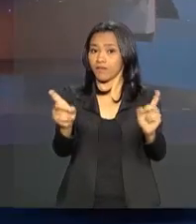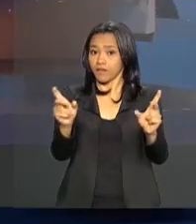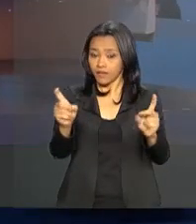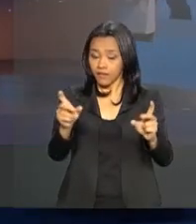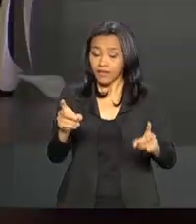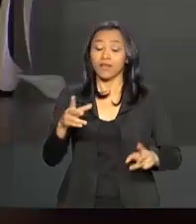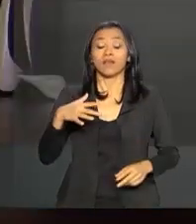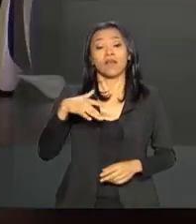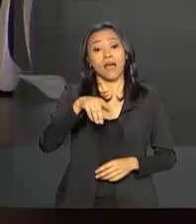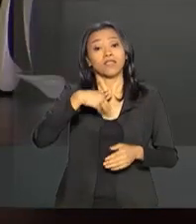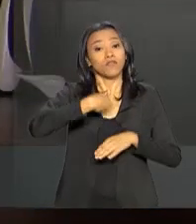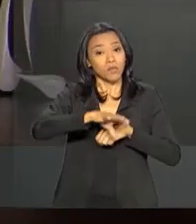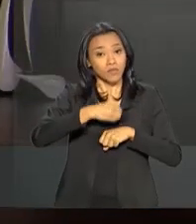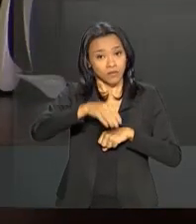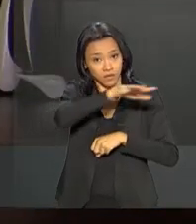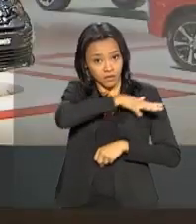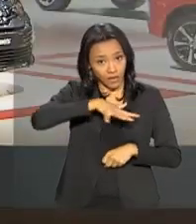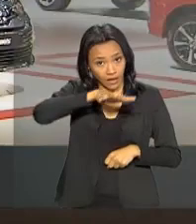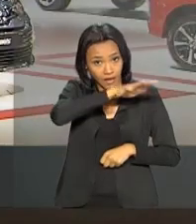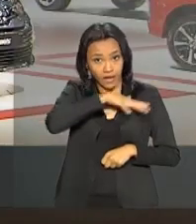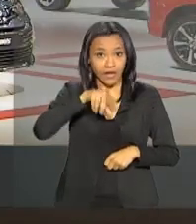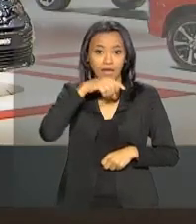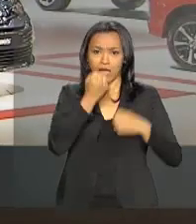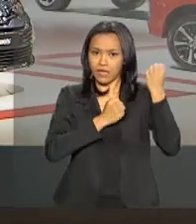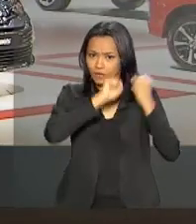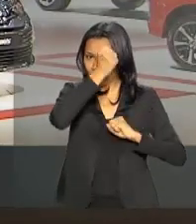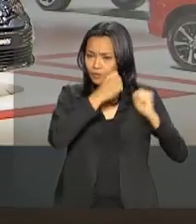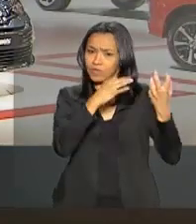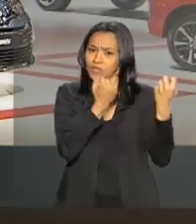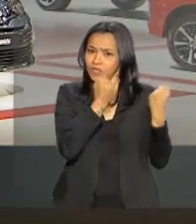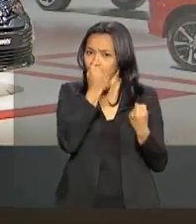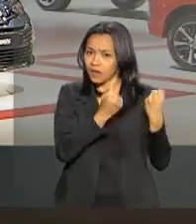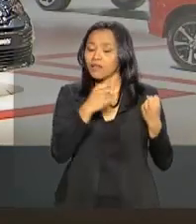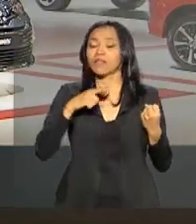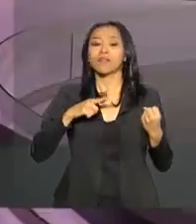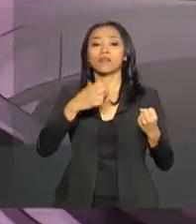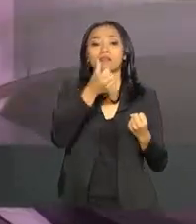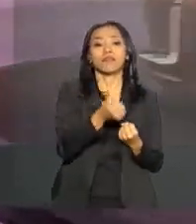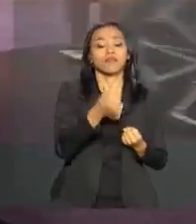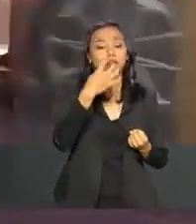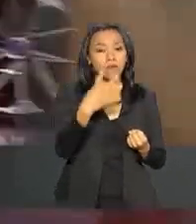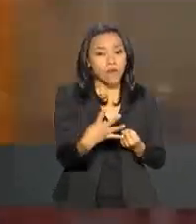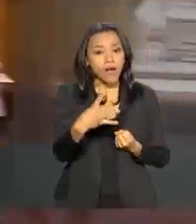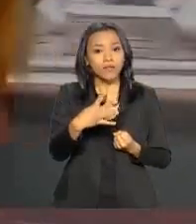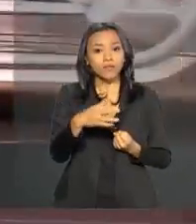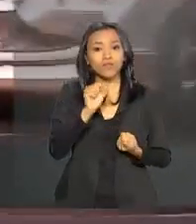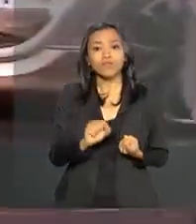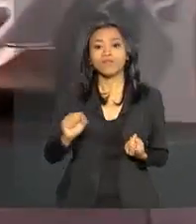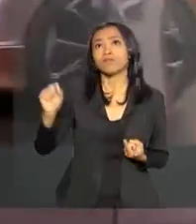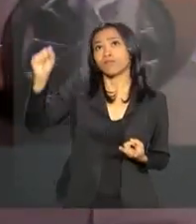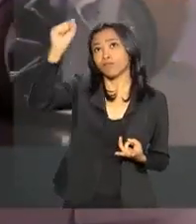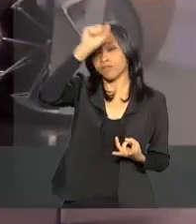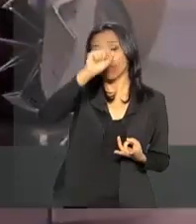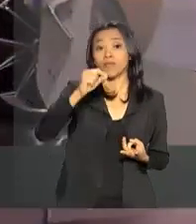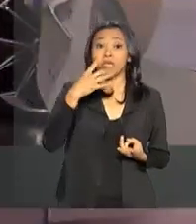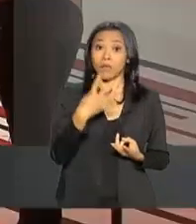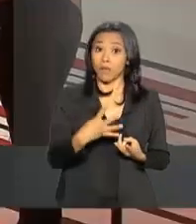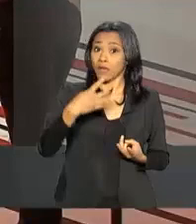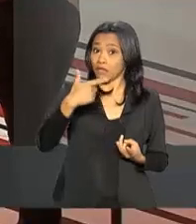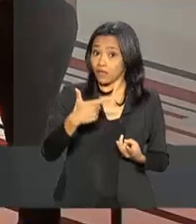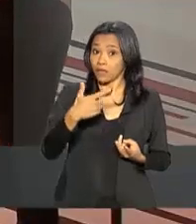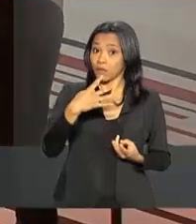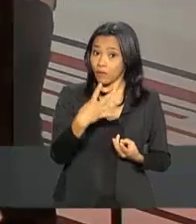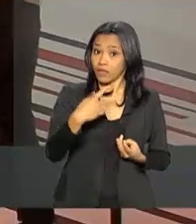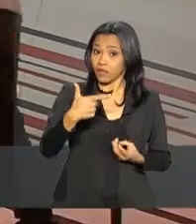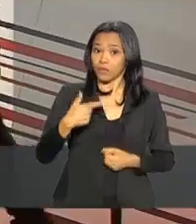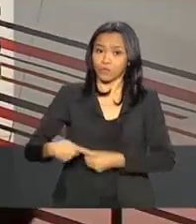do setor, a indústria automobilística no Brasil conta com 64 unidades localizadas em 42 municípios